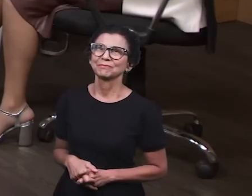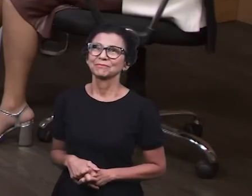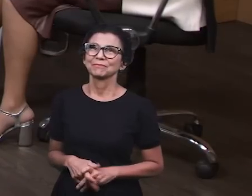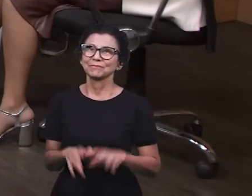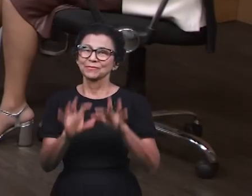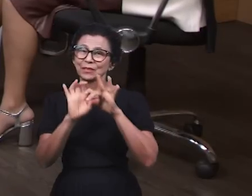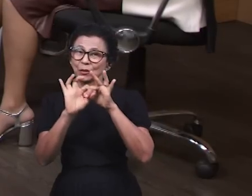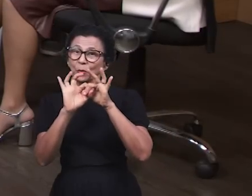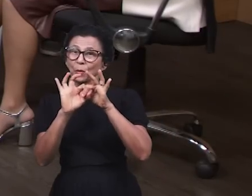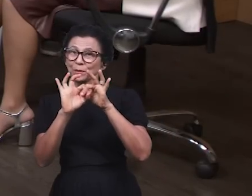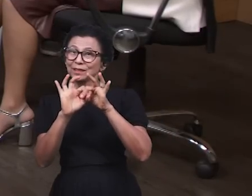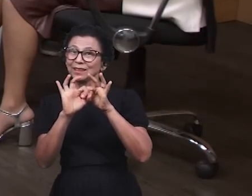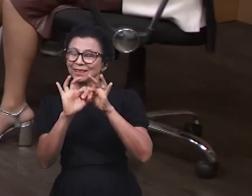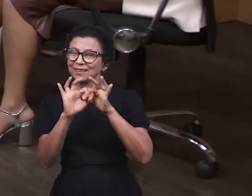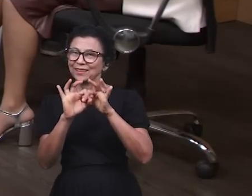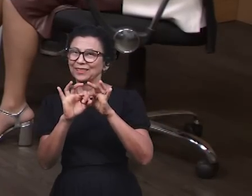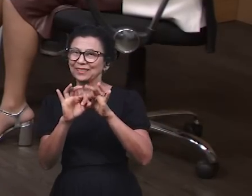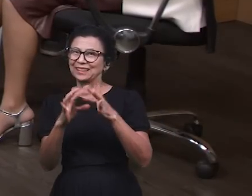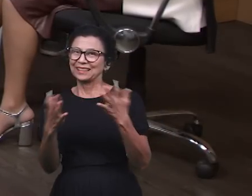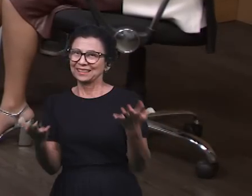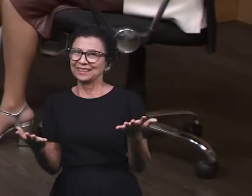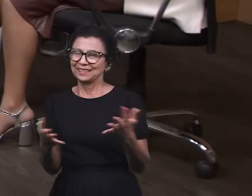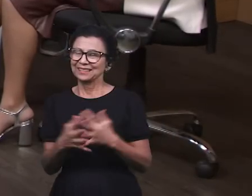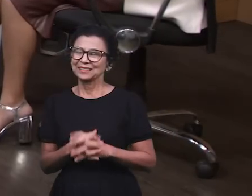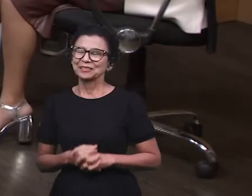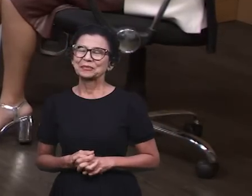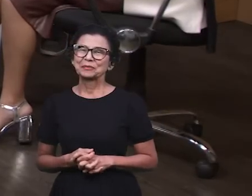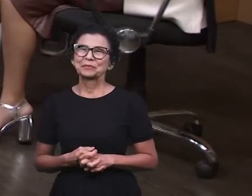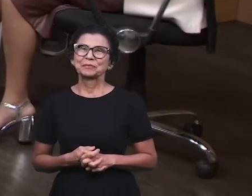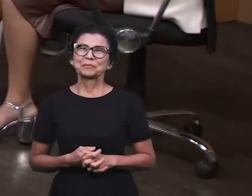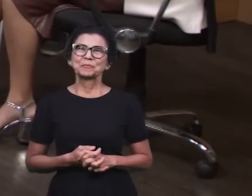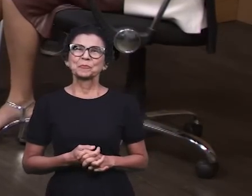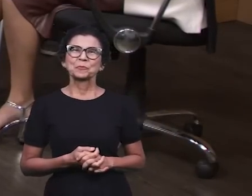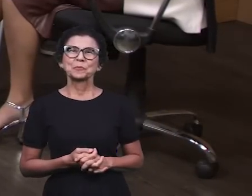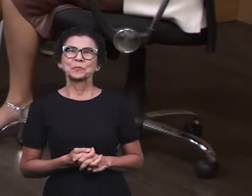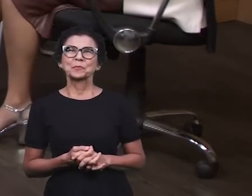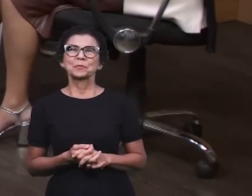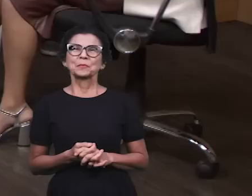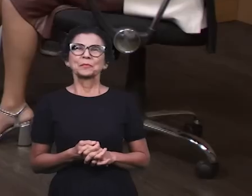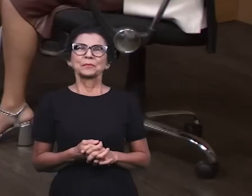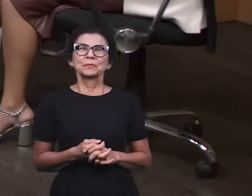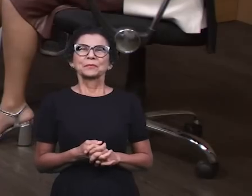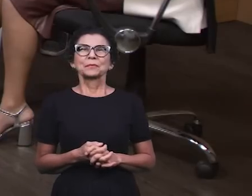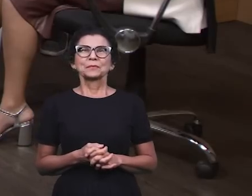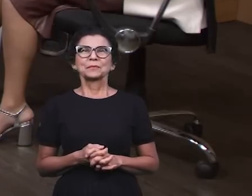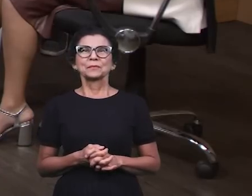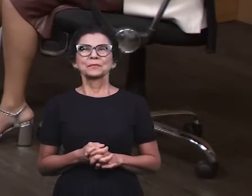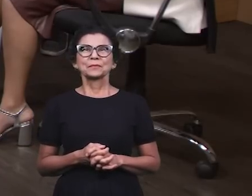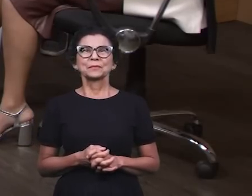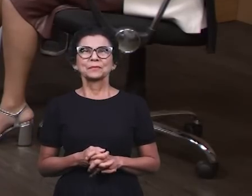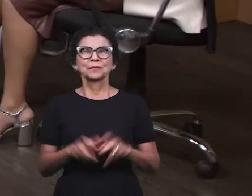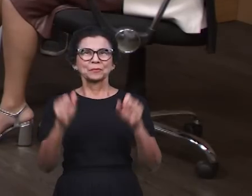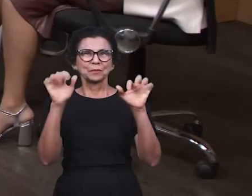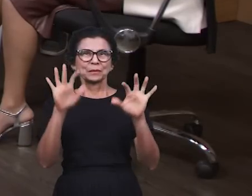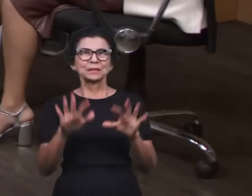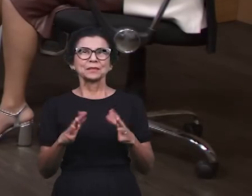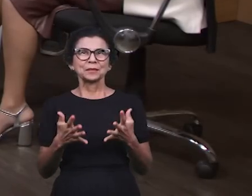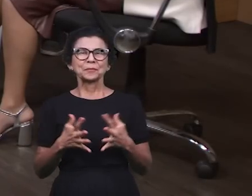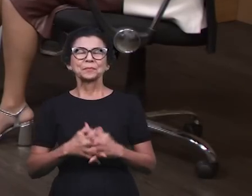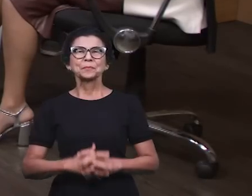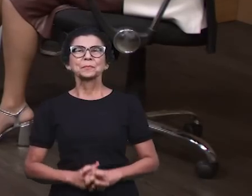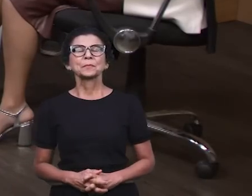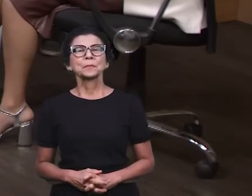comunhão, conectados, como o nosso irmão jovem aqui isso. falou, né? É Que muito produz na bom. vida dele, que é uma bênção para o servo do Senhor.